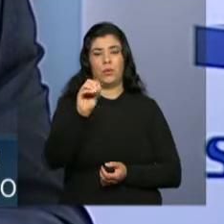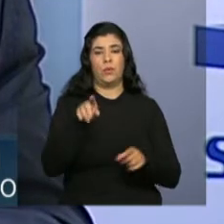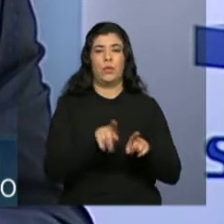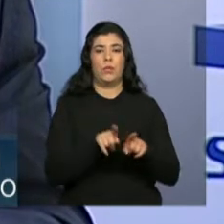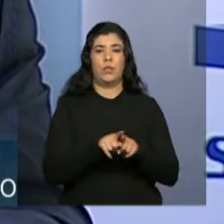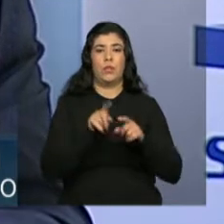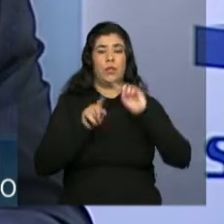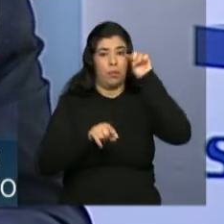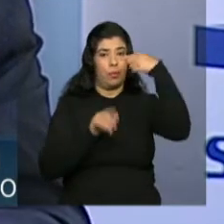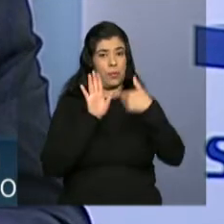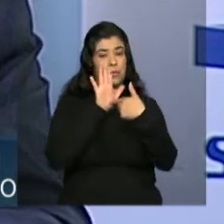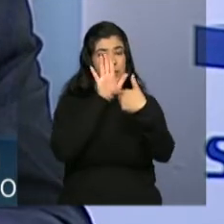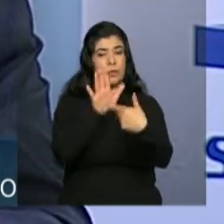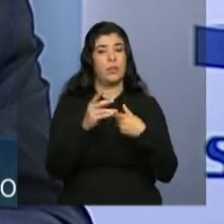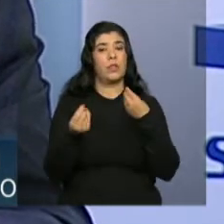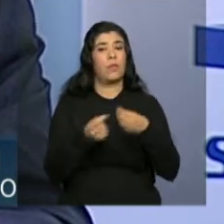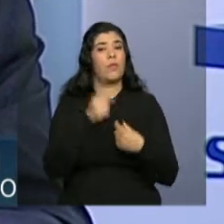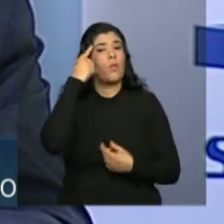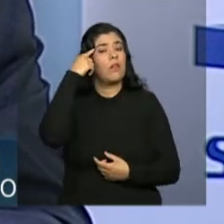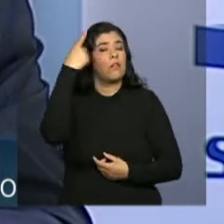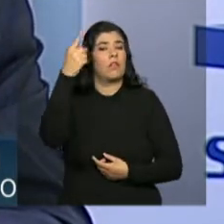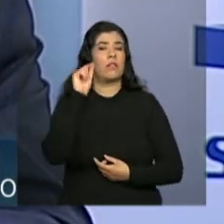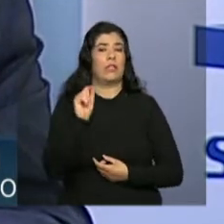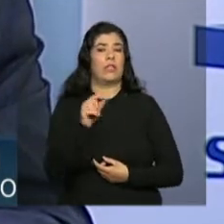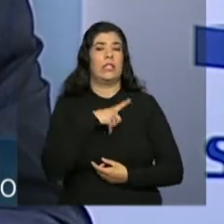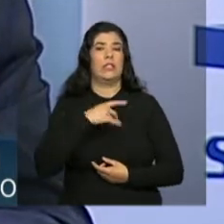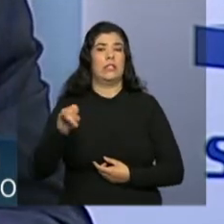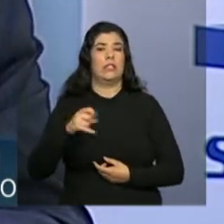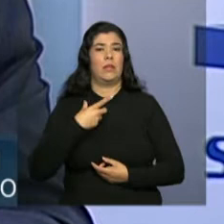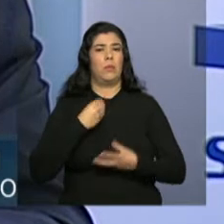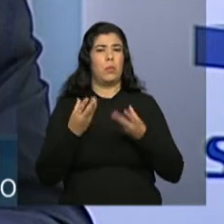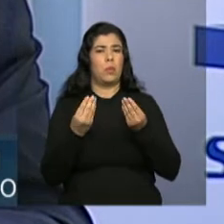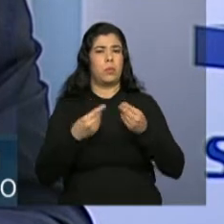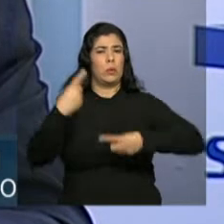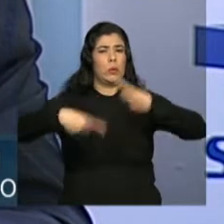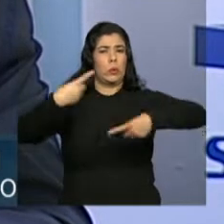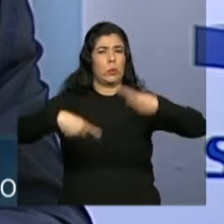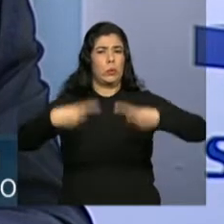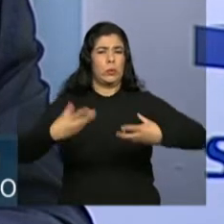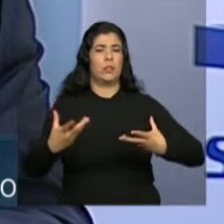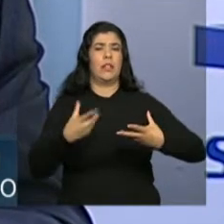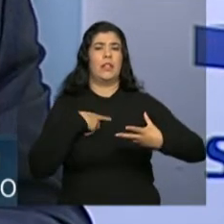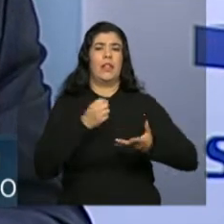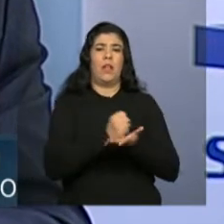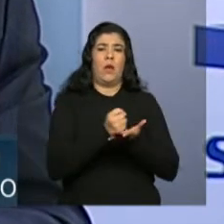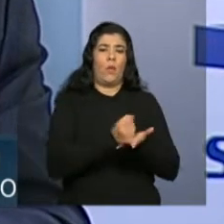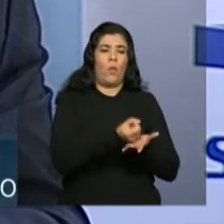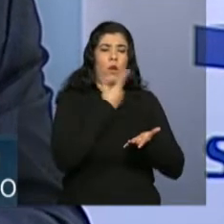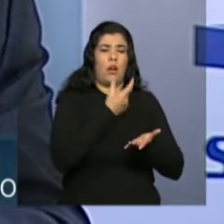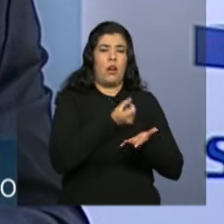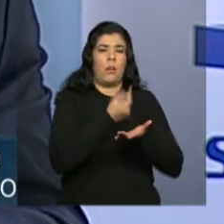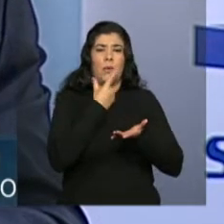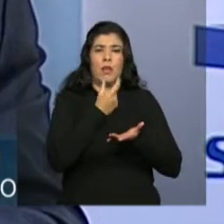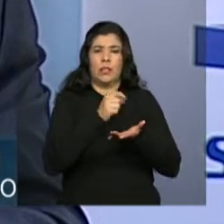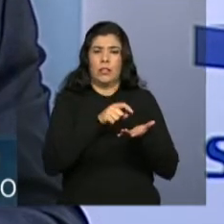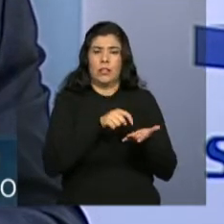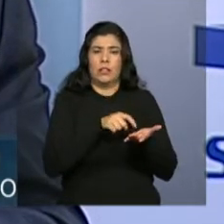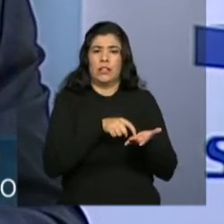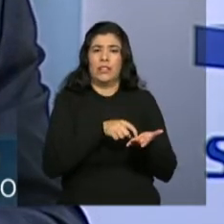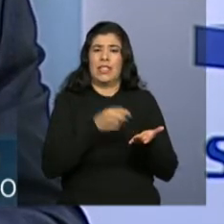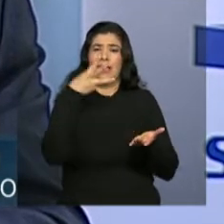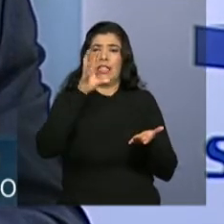basicamente A lógica é onde tem muita concorrência medicamento que tem 30